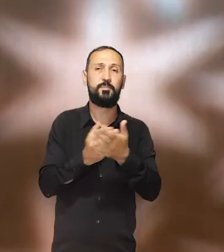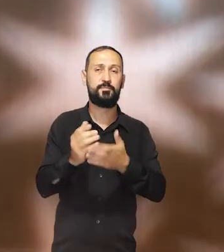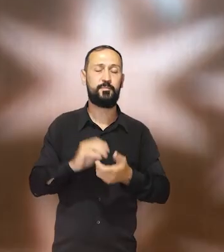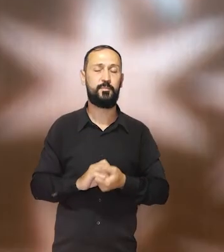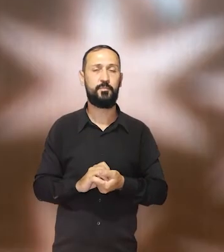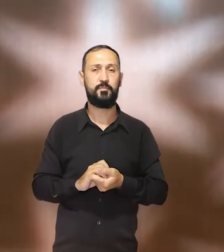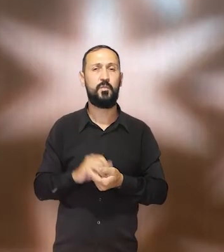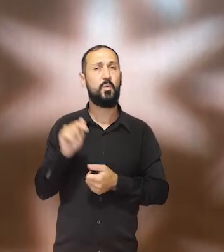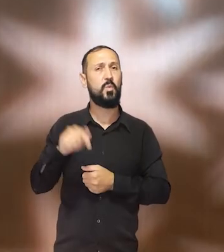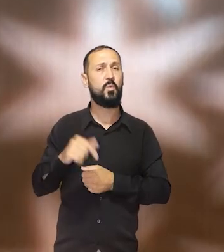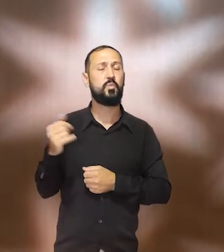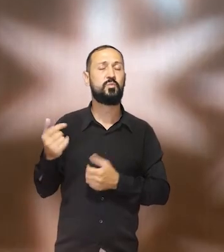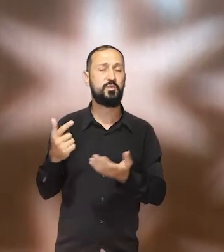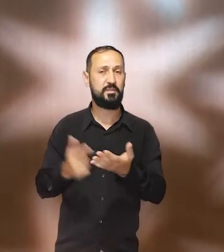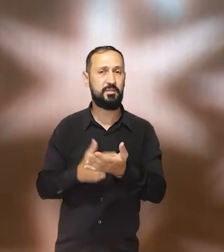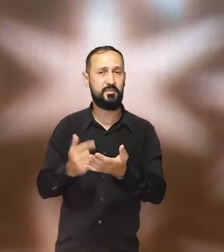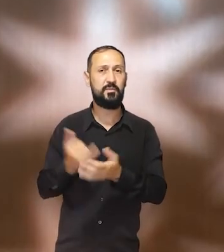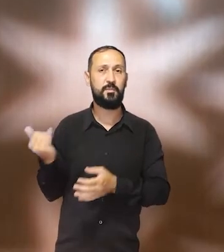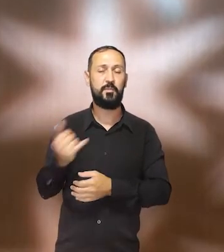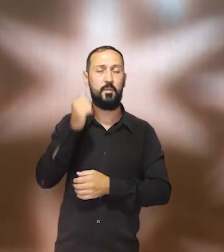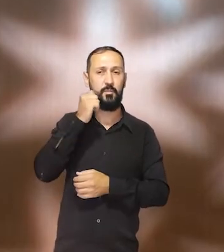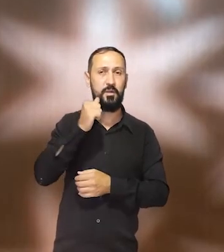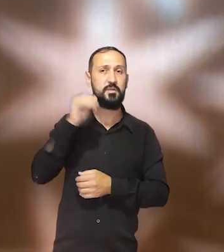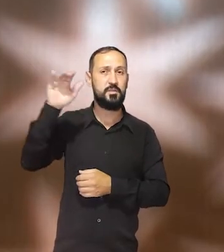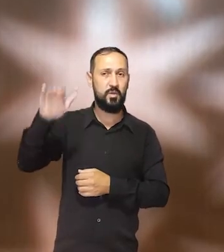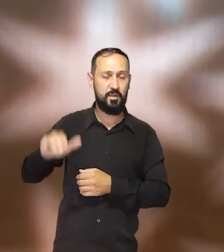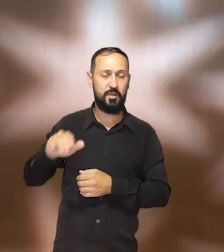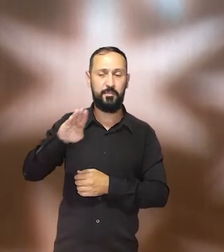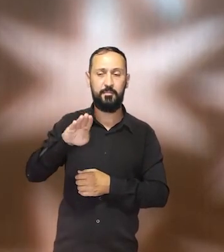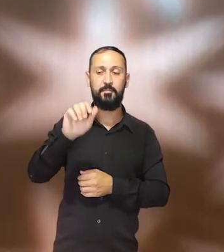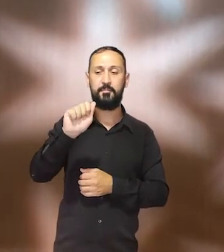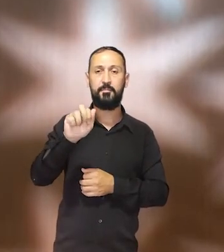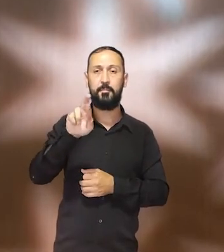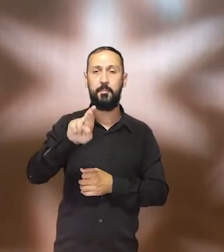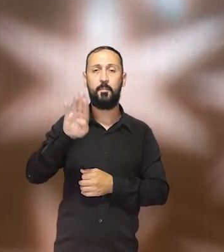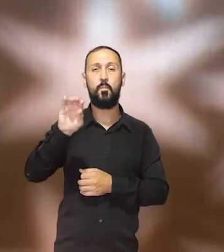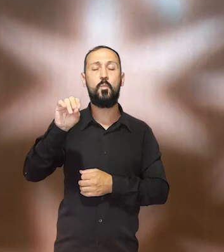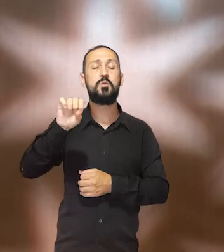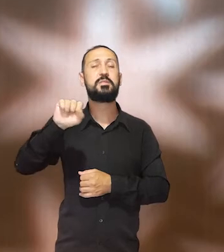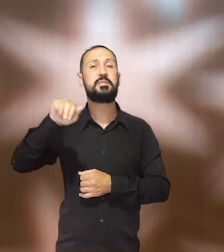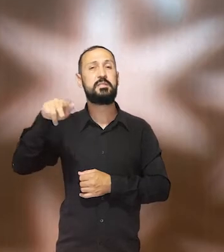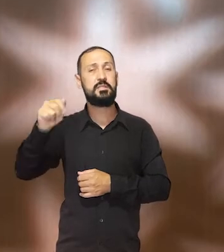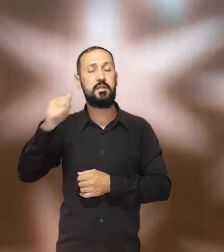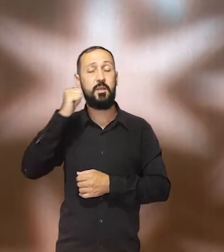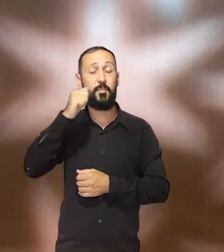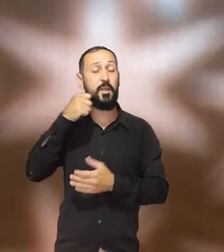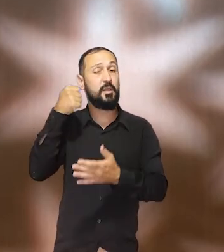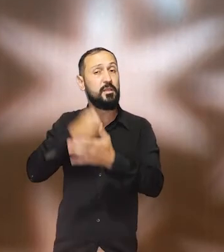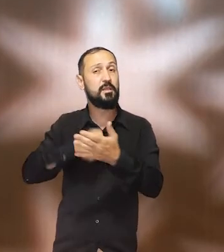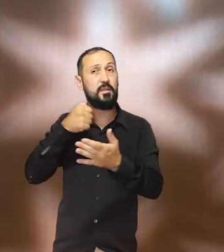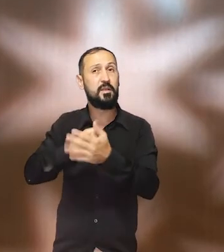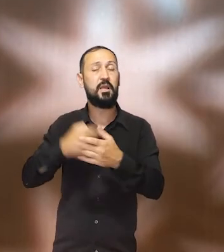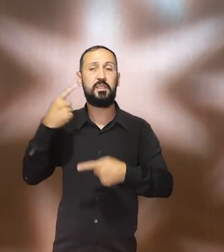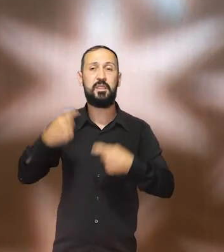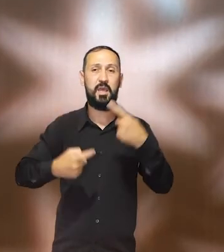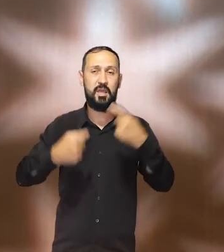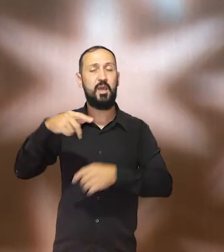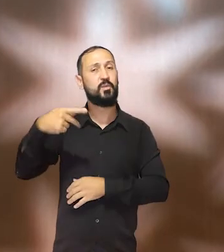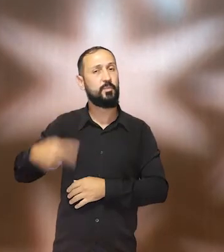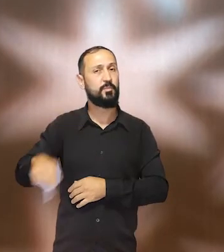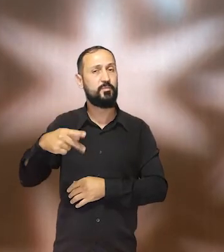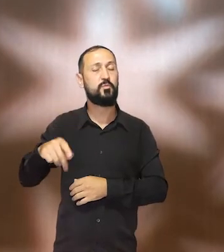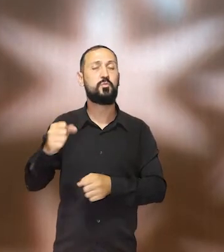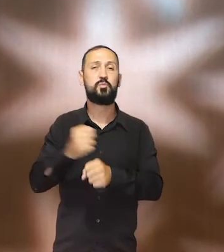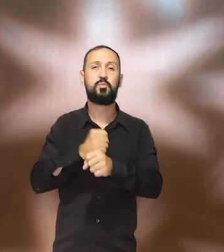inicial. Uma das suas obras mais importantes é Senhorinha Barbosa Lopes, uma história da resistência feminina na Guerra